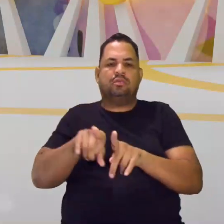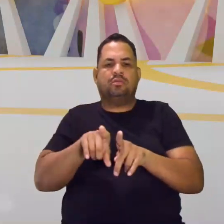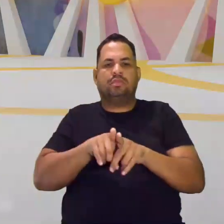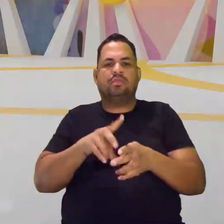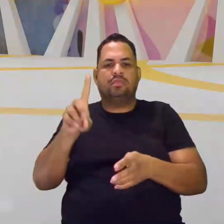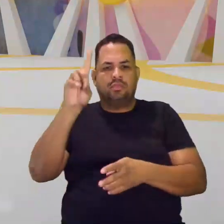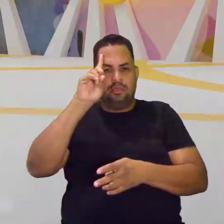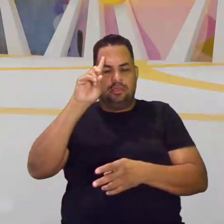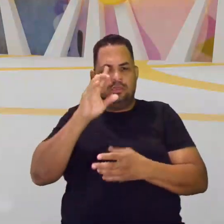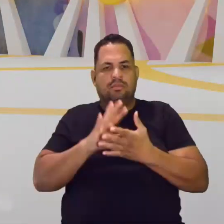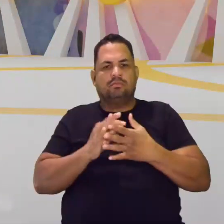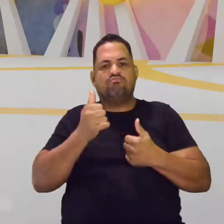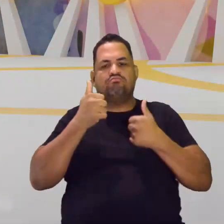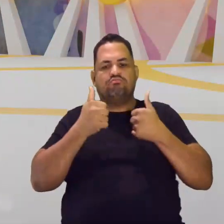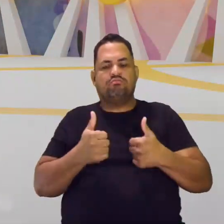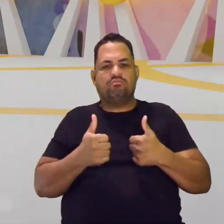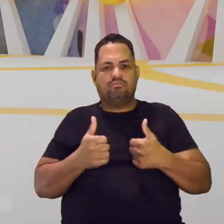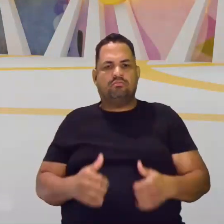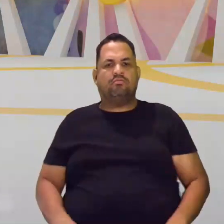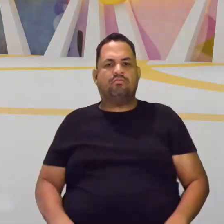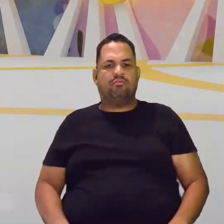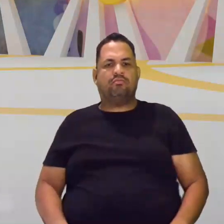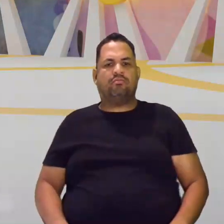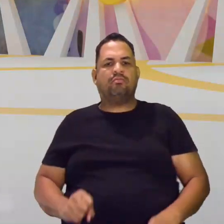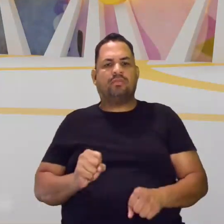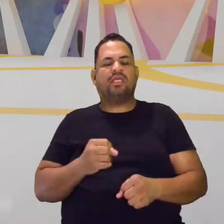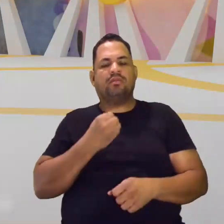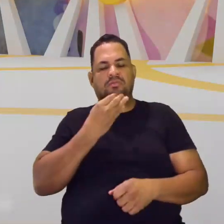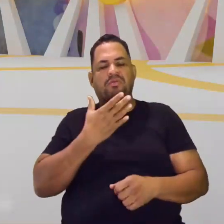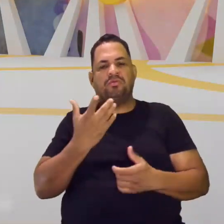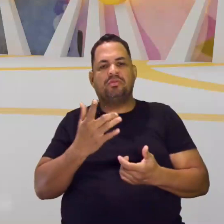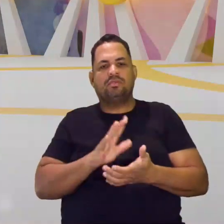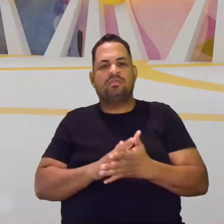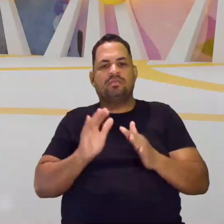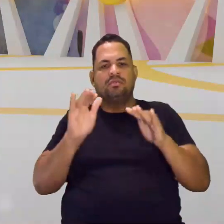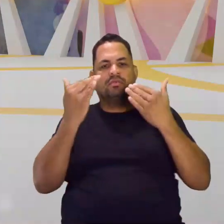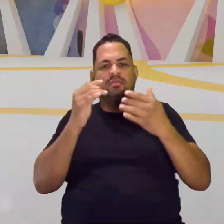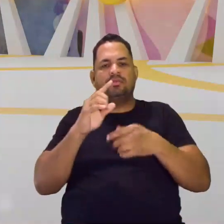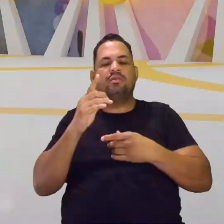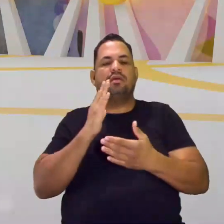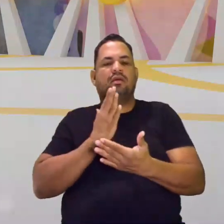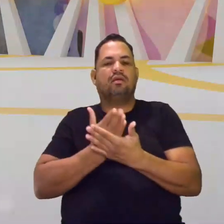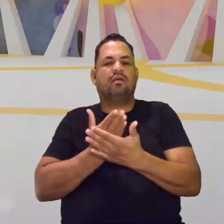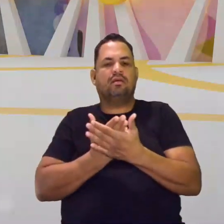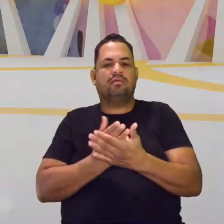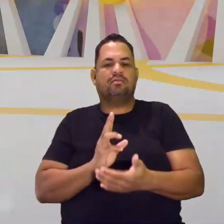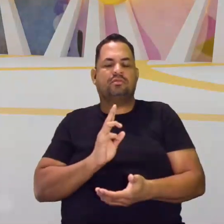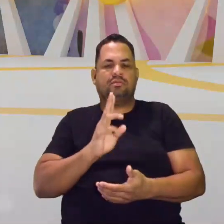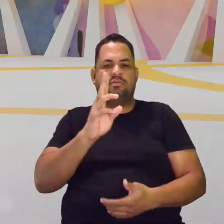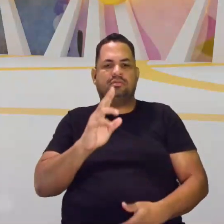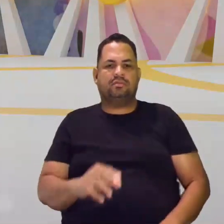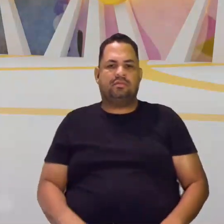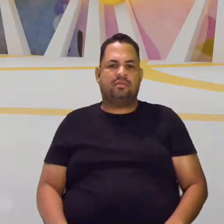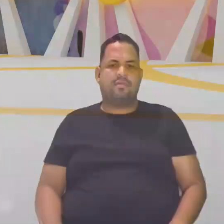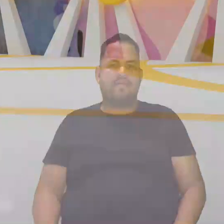dia, tá certo? Muito bem, galerinha. Espero que todos fiquem bem, mas fiquem ligadinho que a aula continua. Até mais!